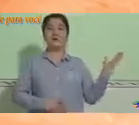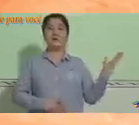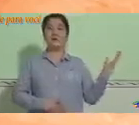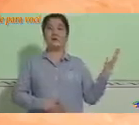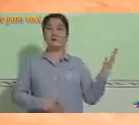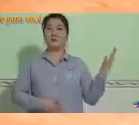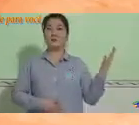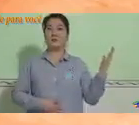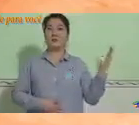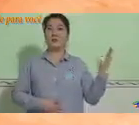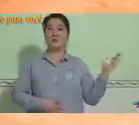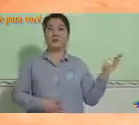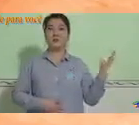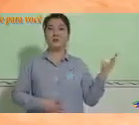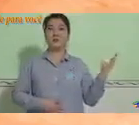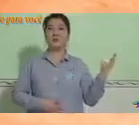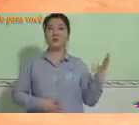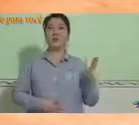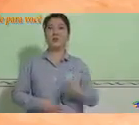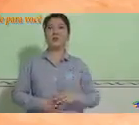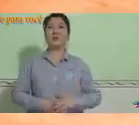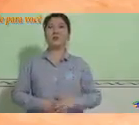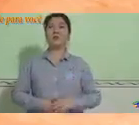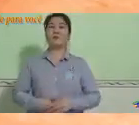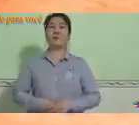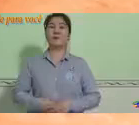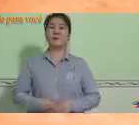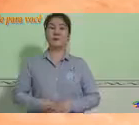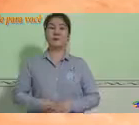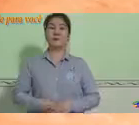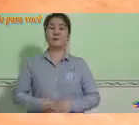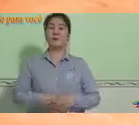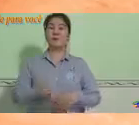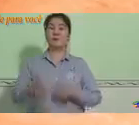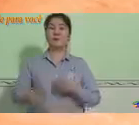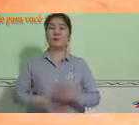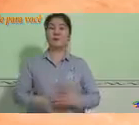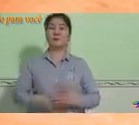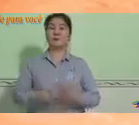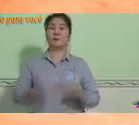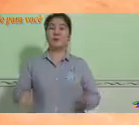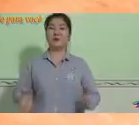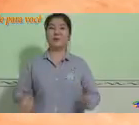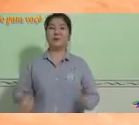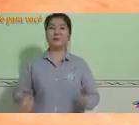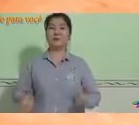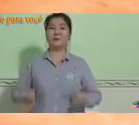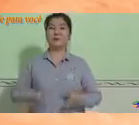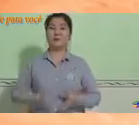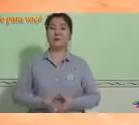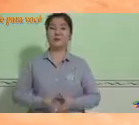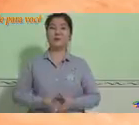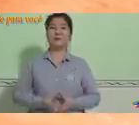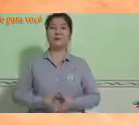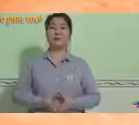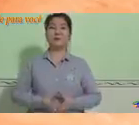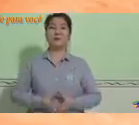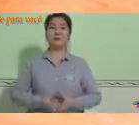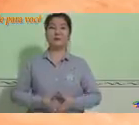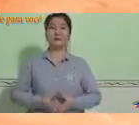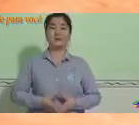cravos e espinhas, até mesmo uma cicatriz na pele, que é um furinho maior e que não é bem redondo, como o